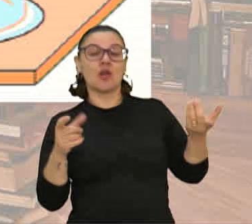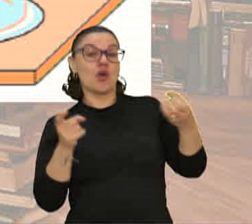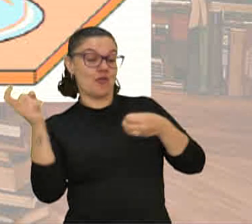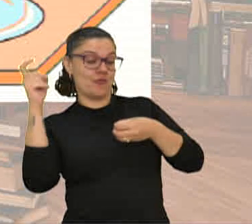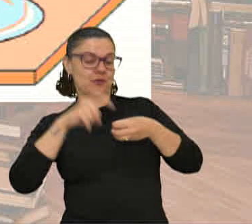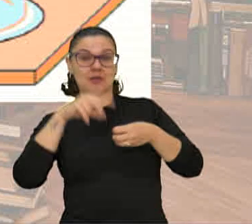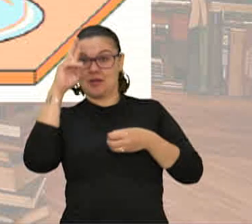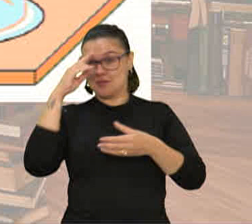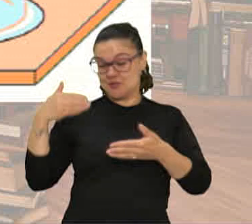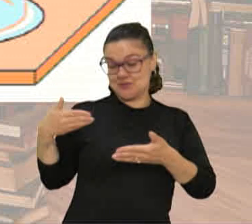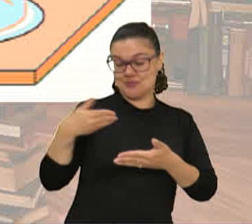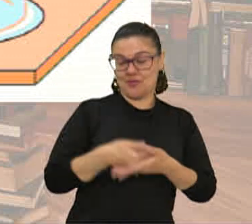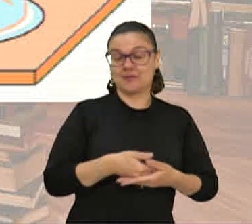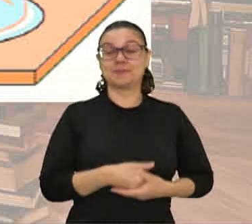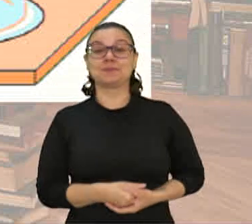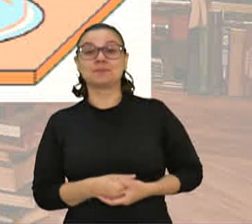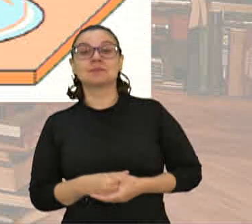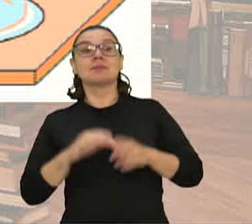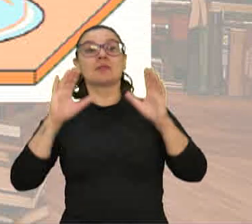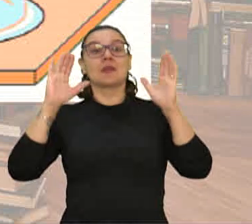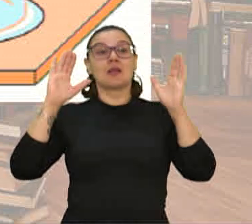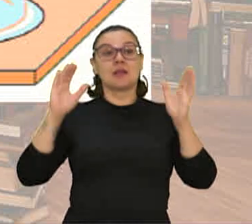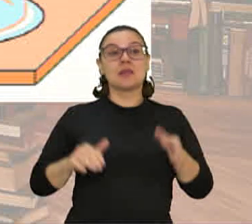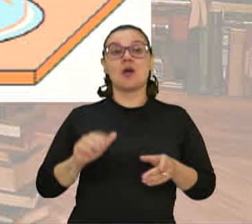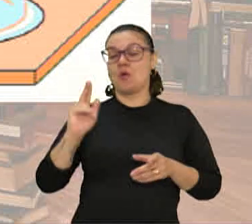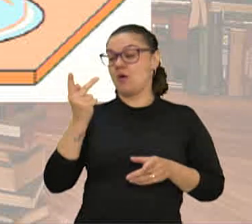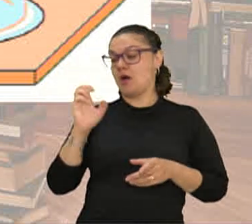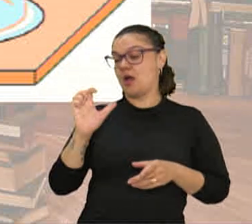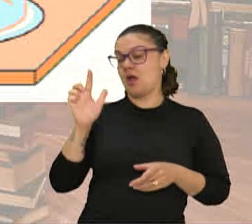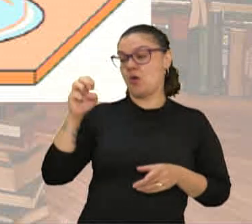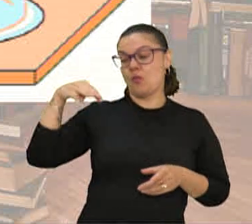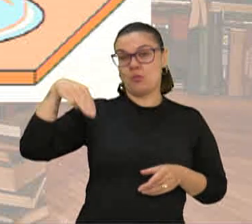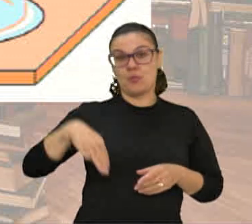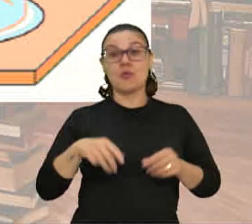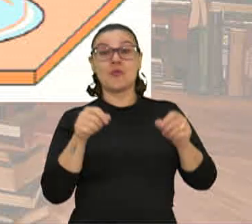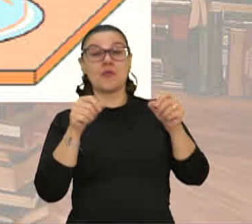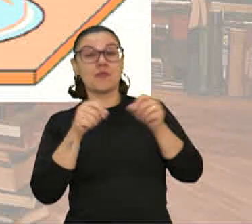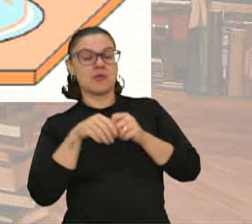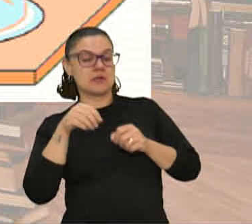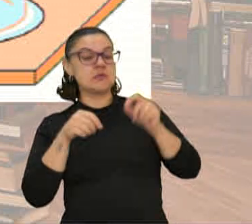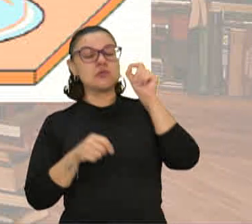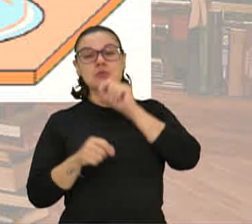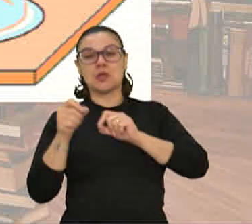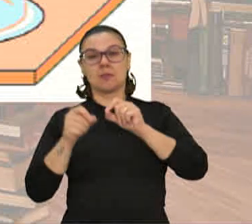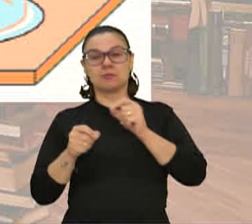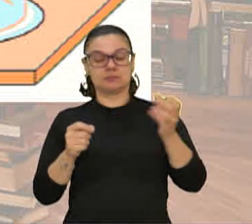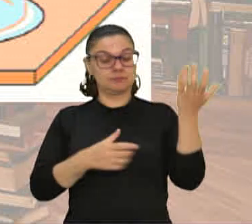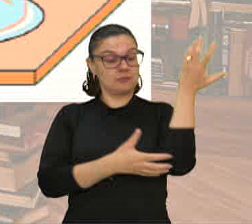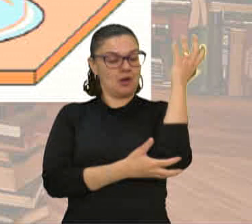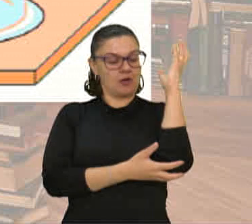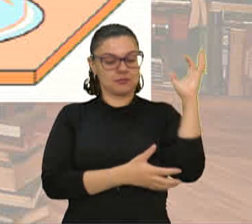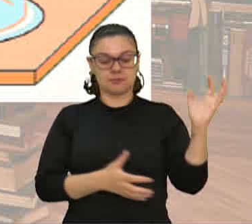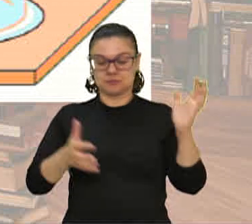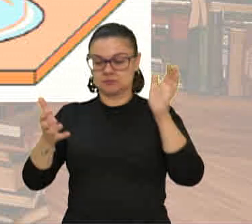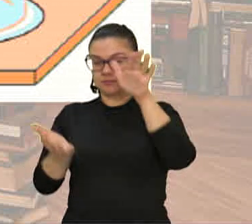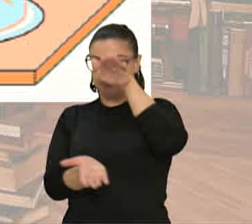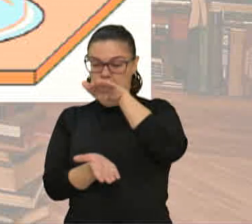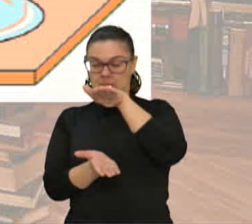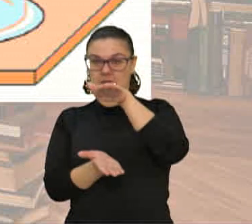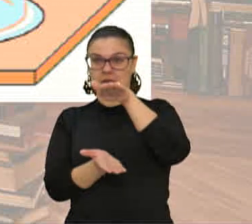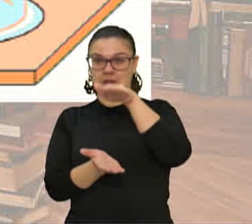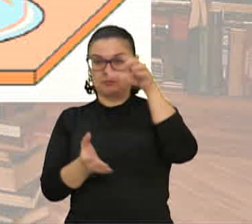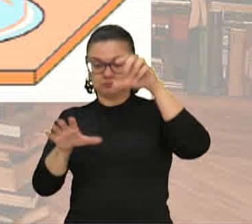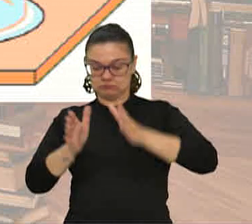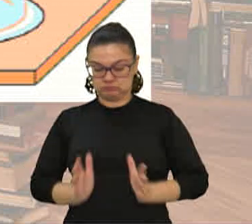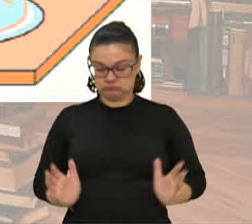pouco de história para vocês. Jean-Baptiste Van Helmont, ele fez o seguinte, ele plantou um salgueiro, né,